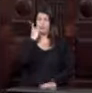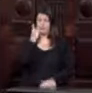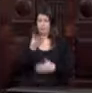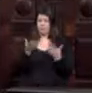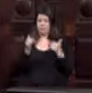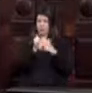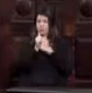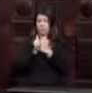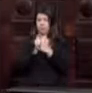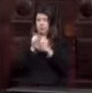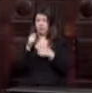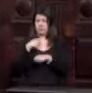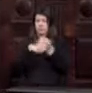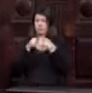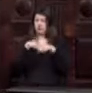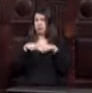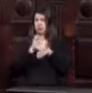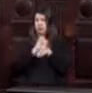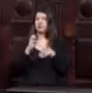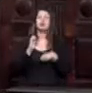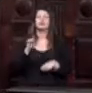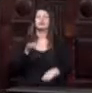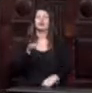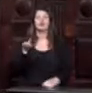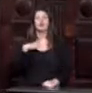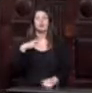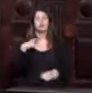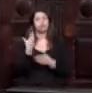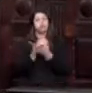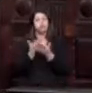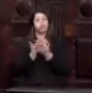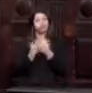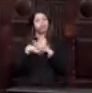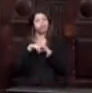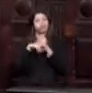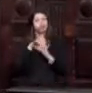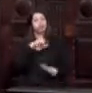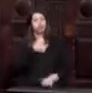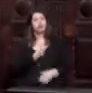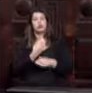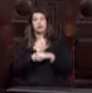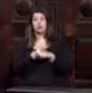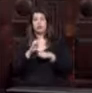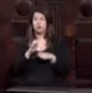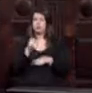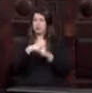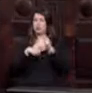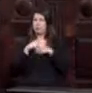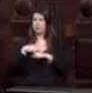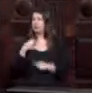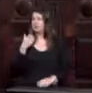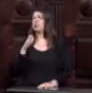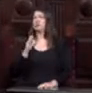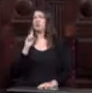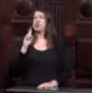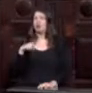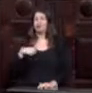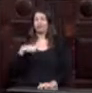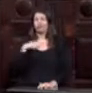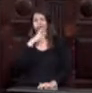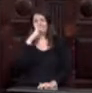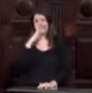orçamentária do Estado, aqueles que se detêm ao estudo fiscal do Estado, o orçamento de 15 foi o mais